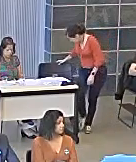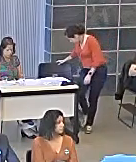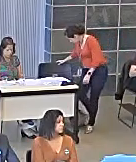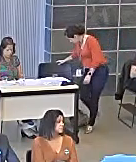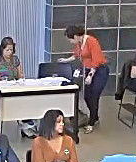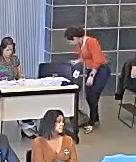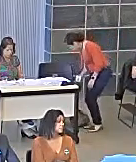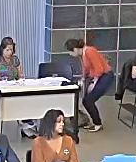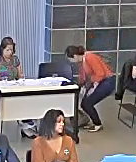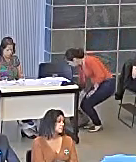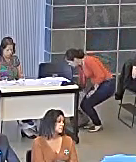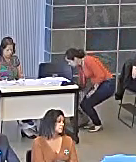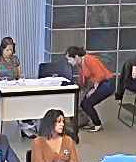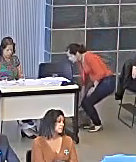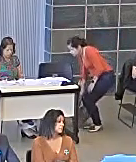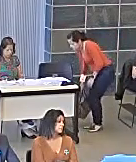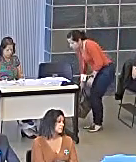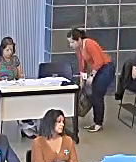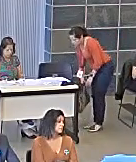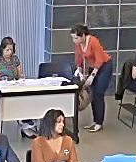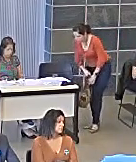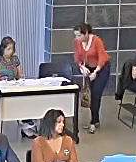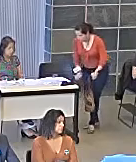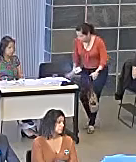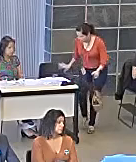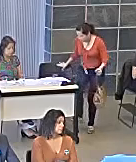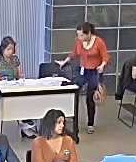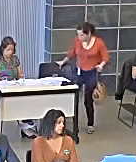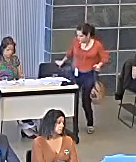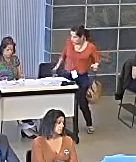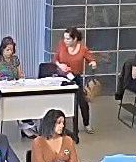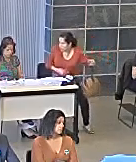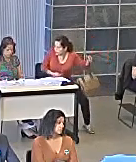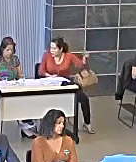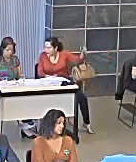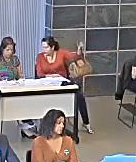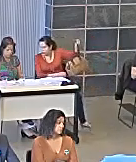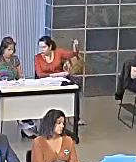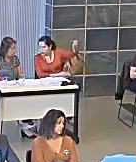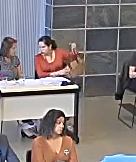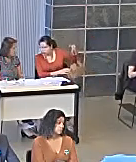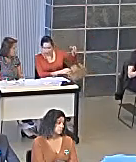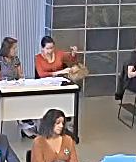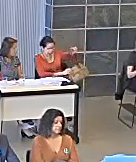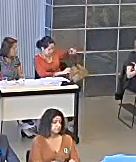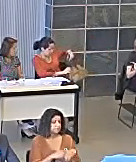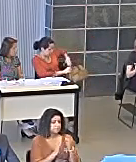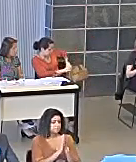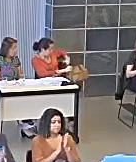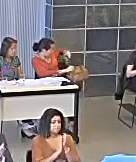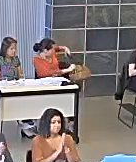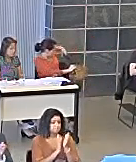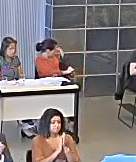somos deficientes, somos pessoas com deficiência, e essa distinção não pode ser feita. Muitíssimo obrigada.